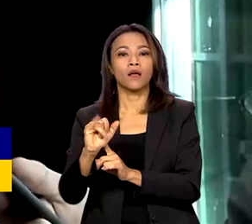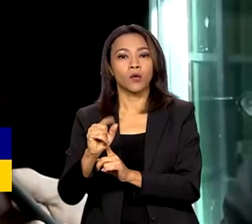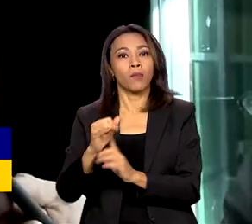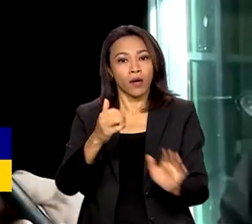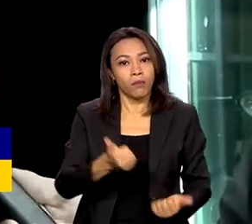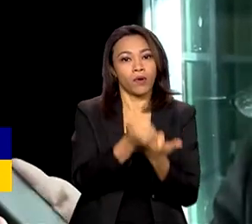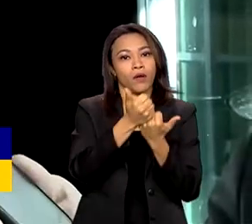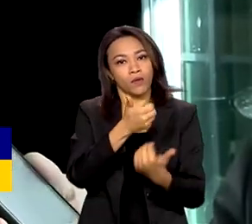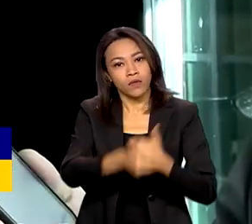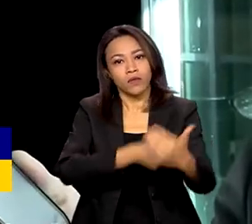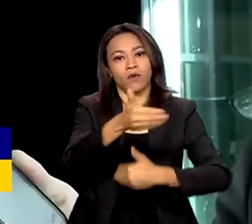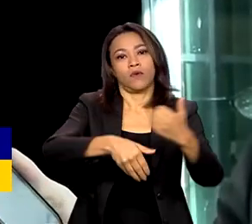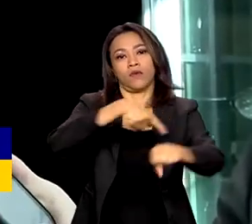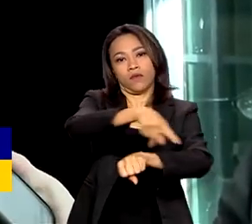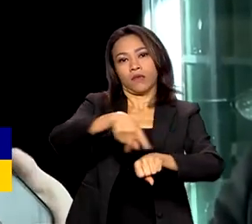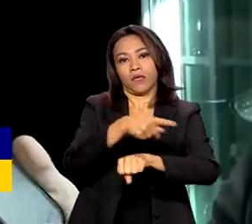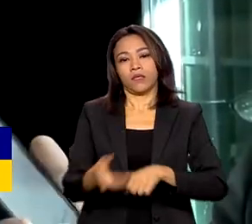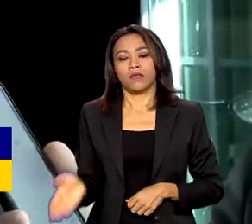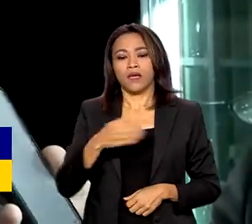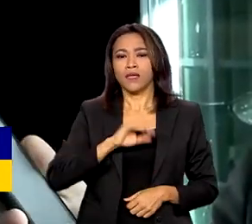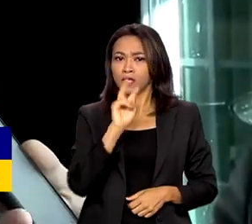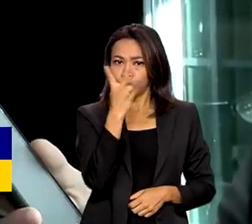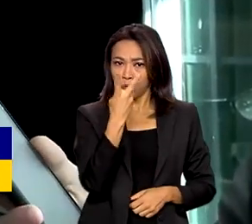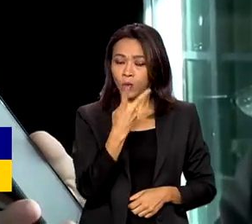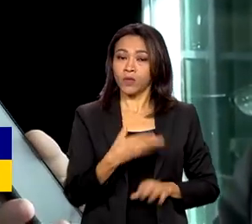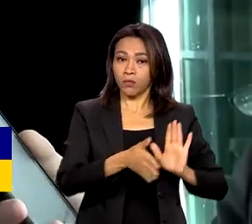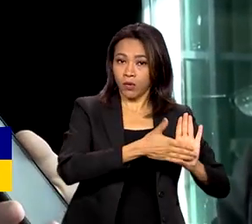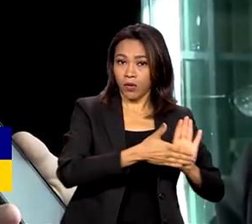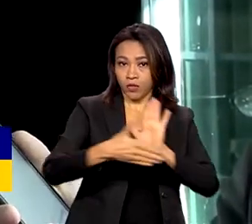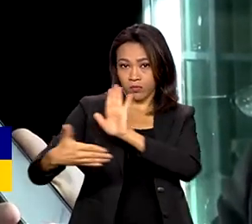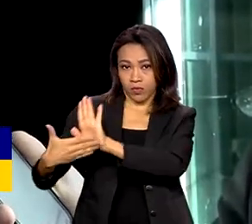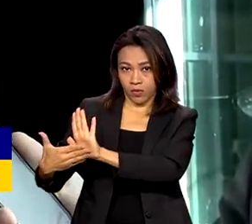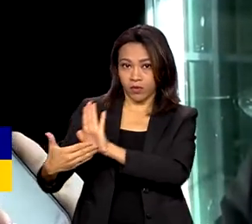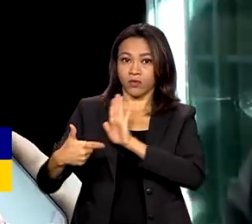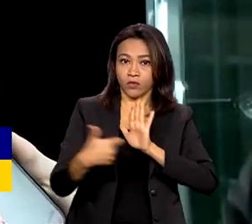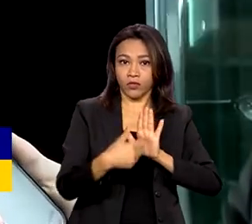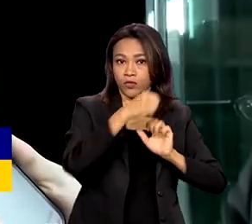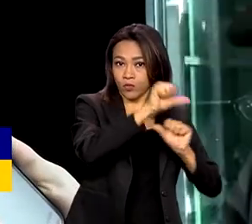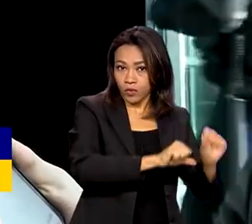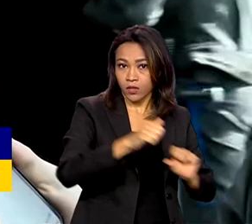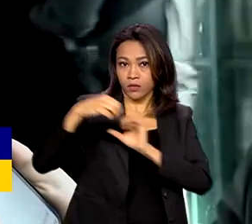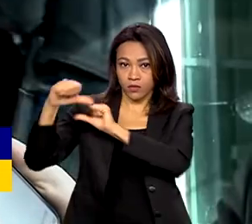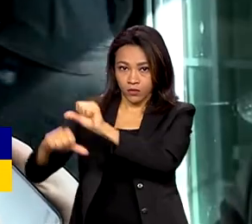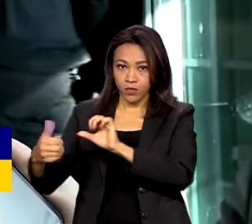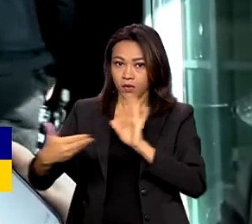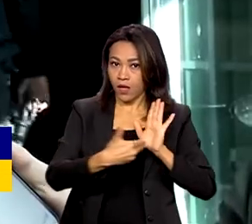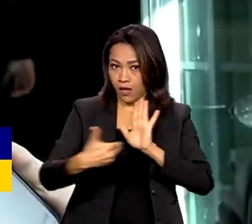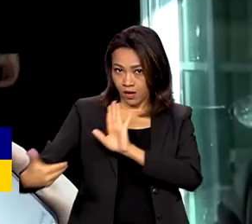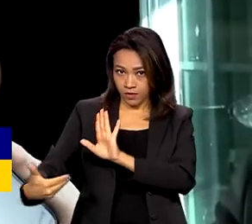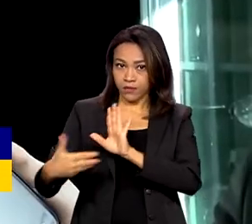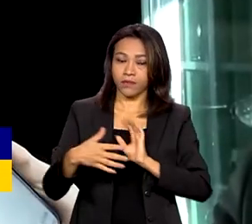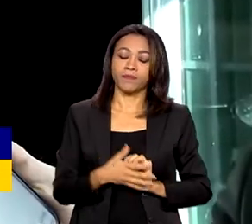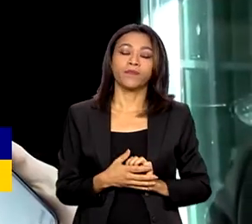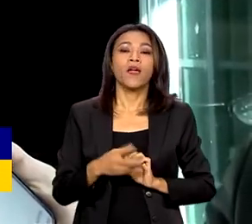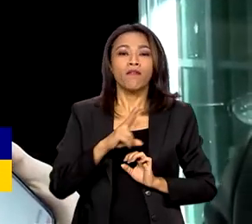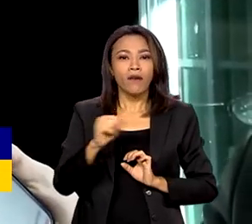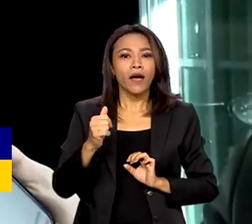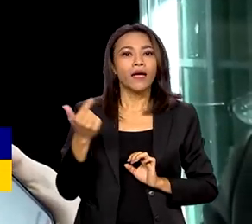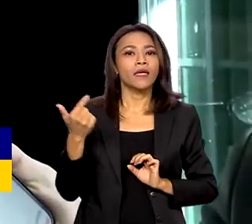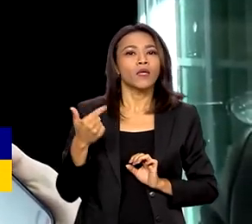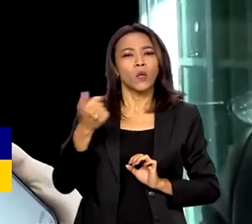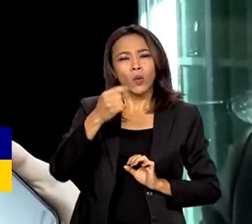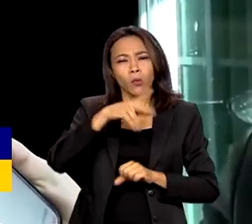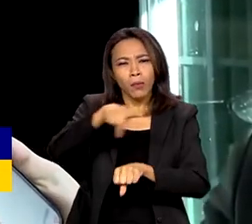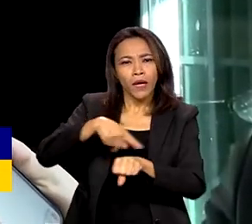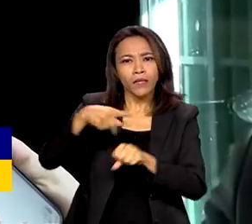Eu estou muito confiante que essas duas reformas, regra fiscal e reforma tributária, vão nos colocar em outro patamar